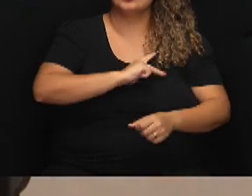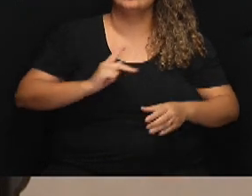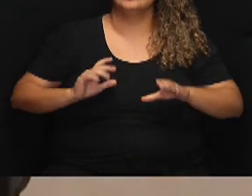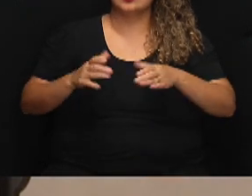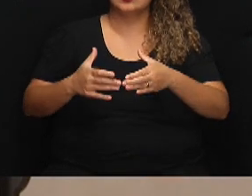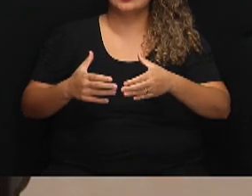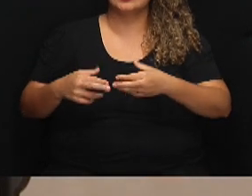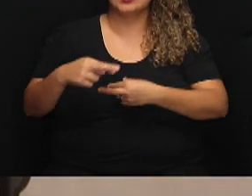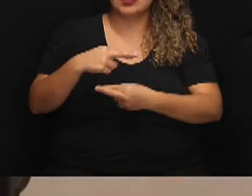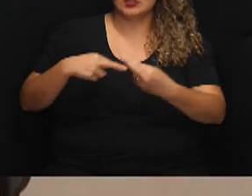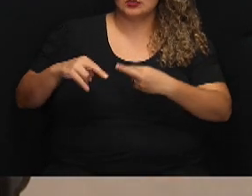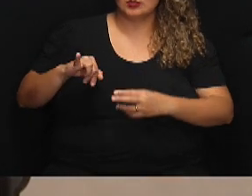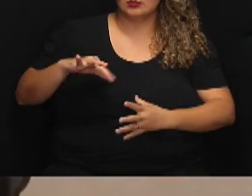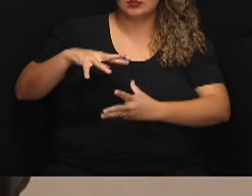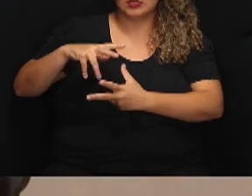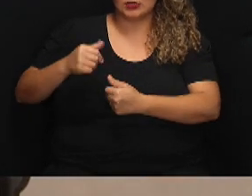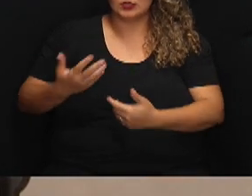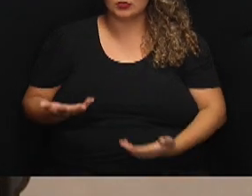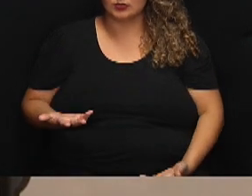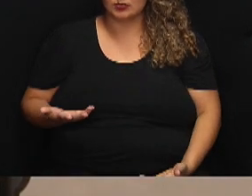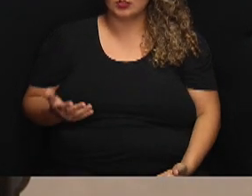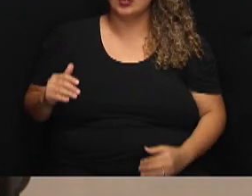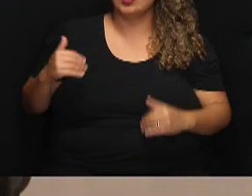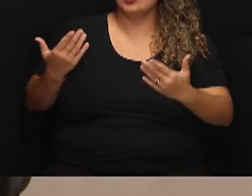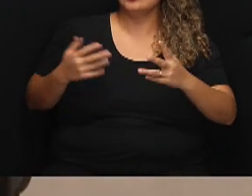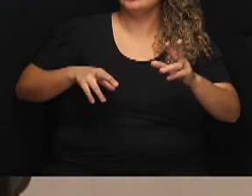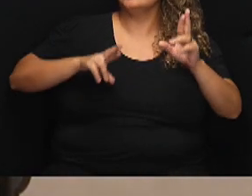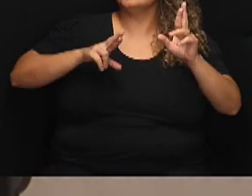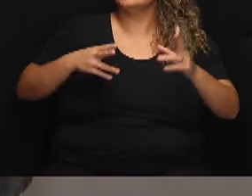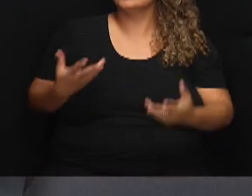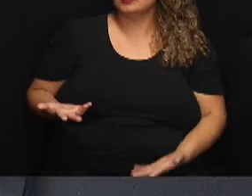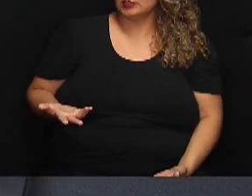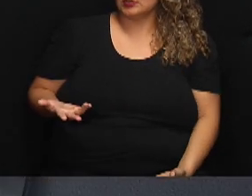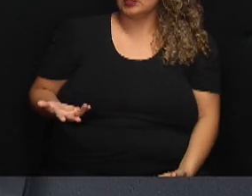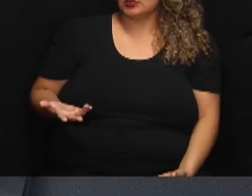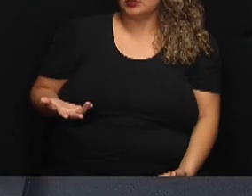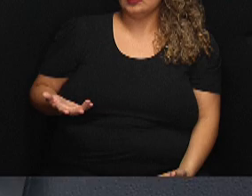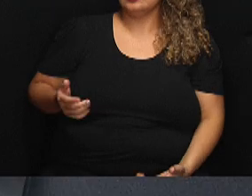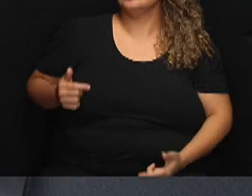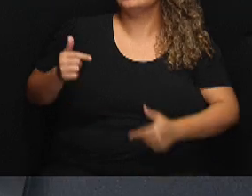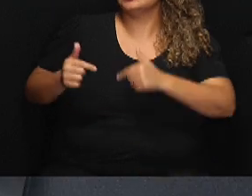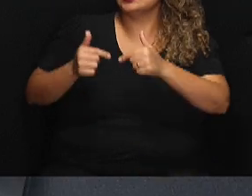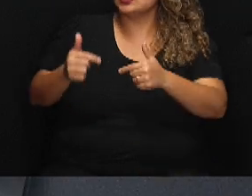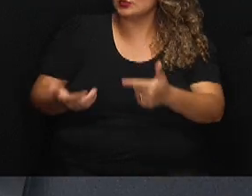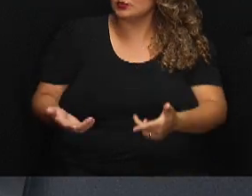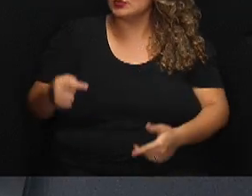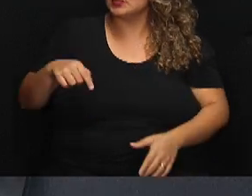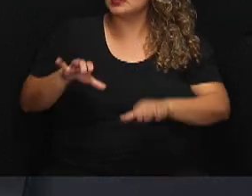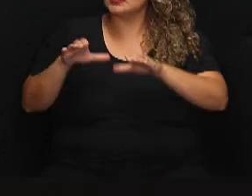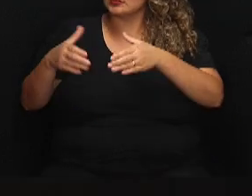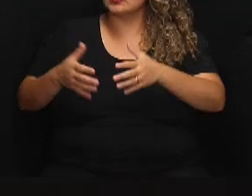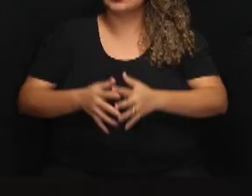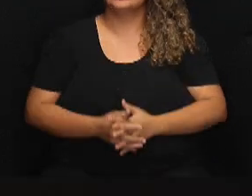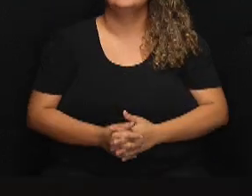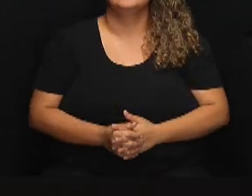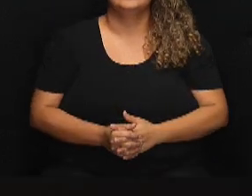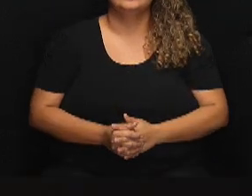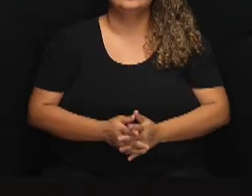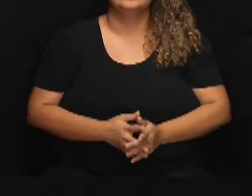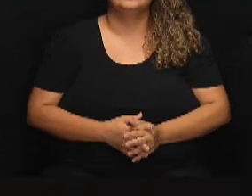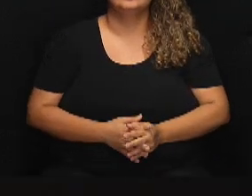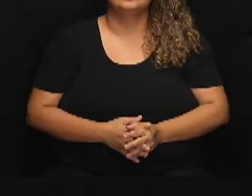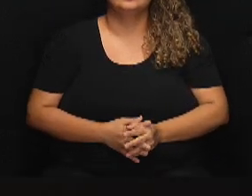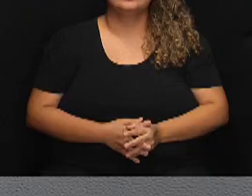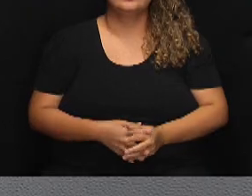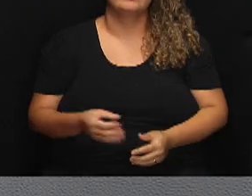das Relações Internacionais, né? Qual que é a expectativa para os trabalhos dessa comissão? Esse é